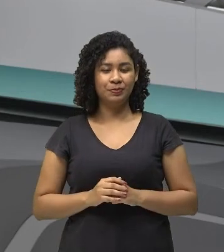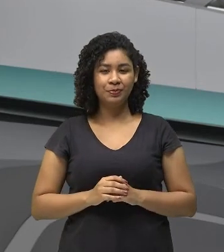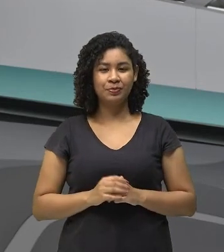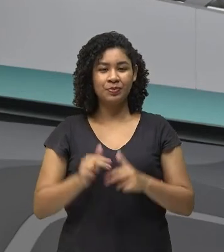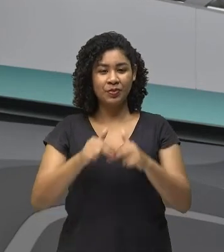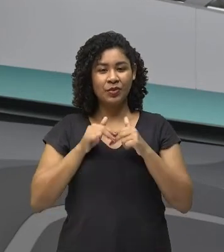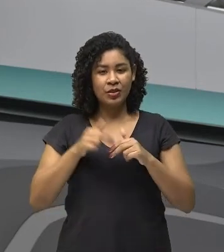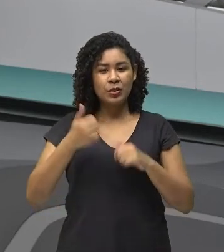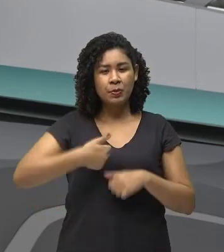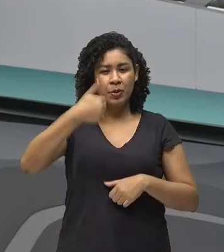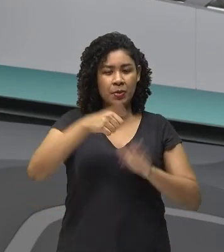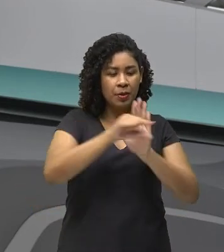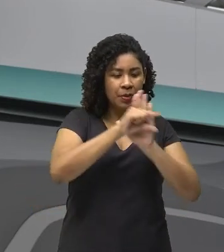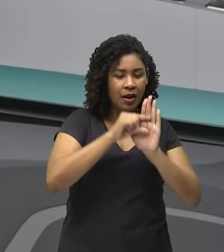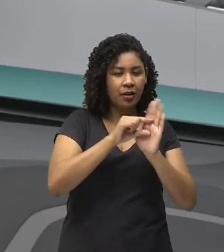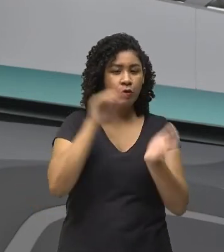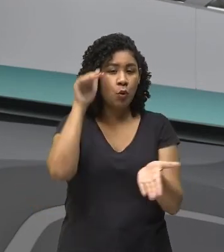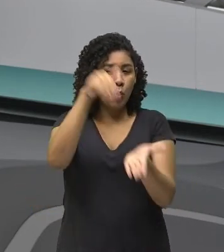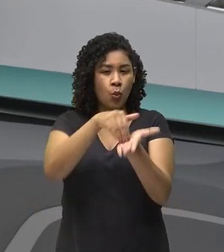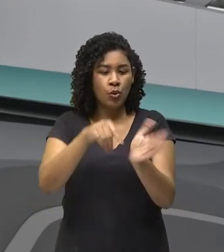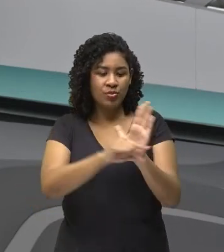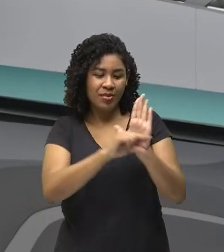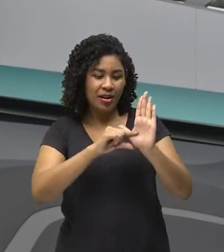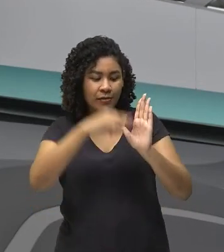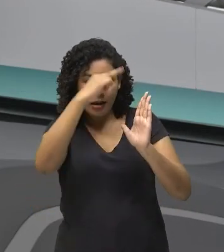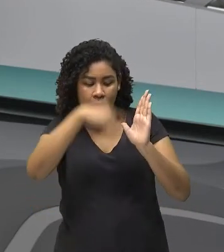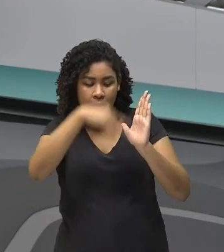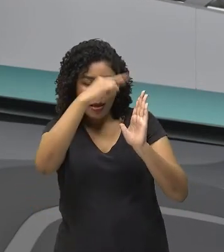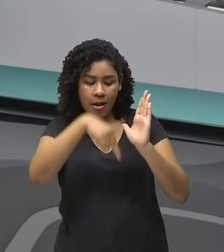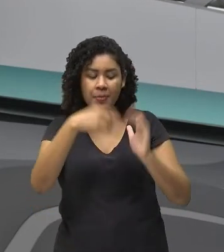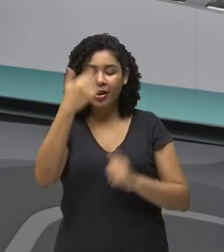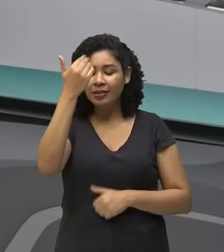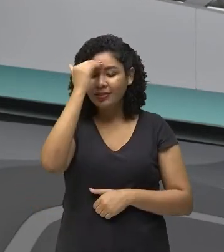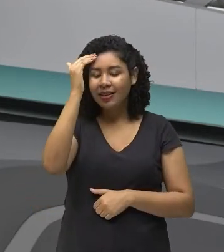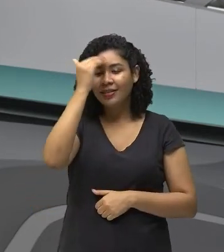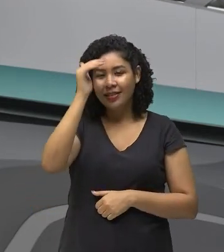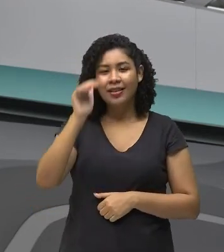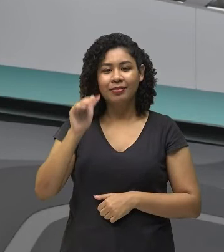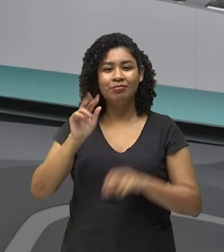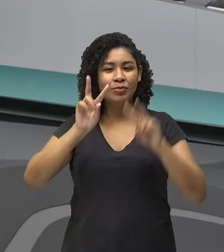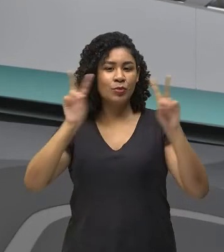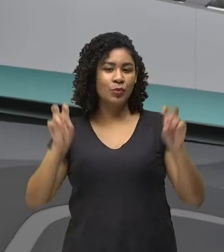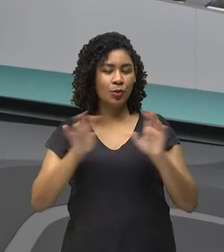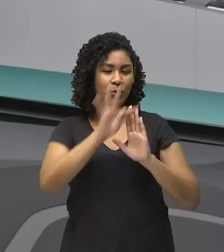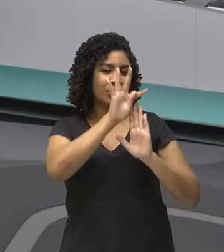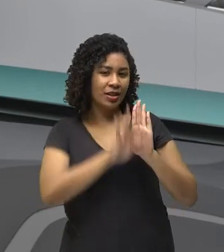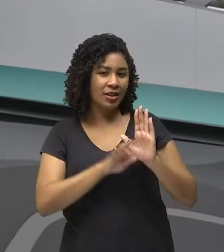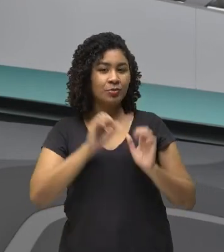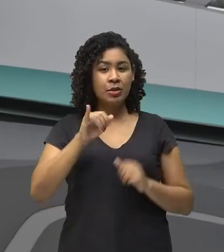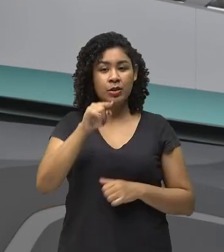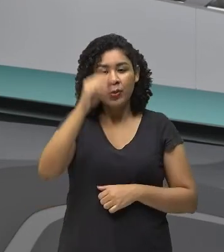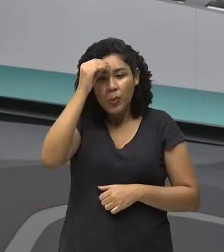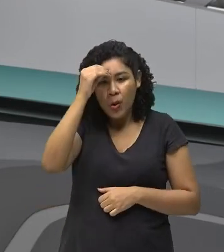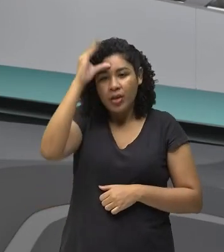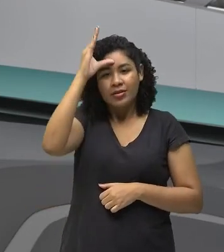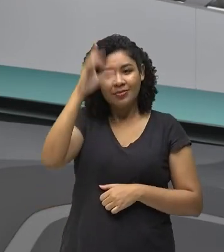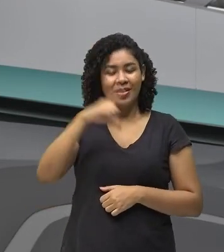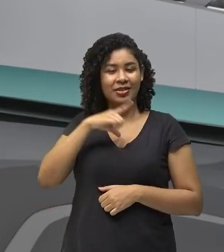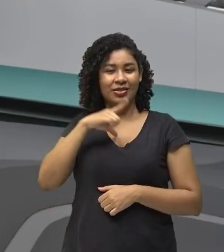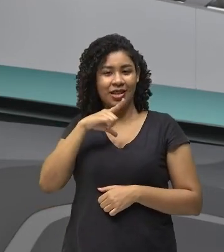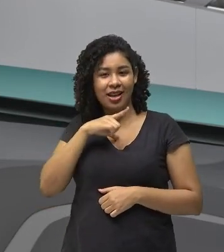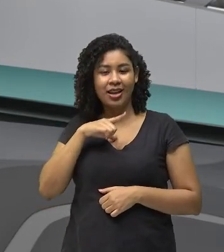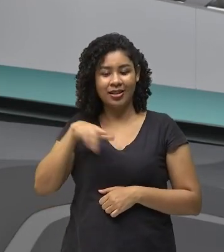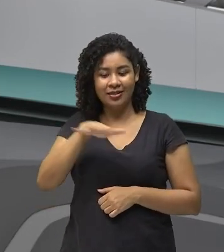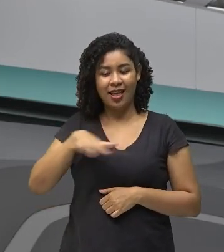último parágrafos. Mesmo também para você ver se você tem alguma ideia mais, não é? Seu conhecimento que você já tem, né, de